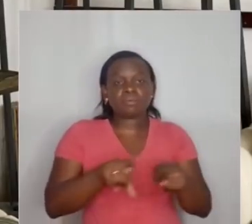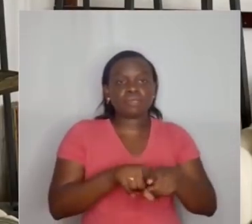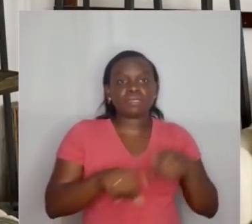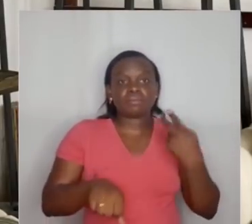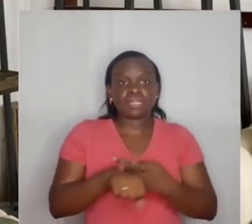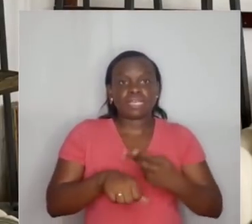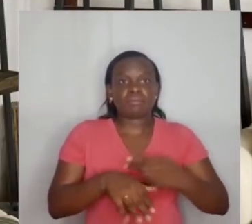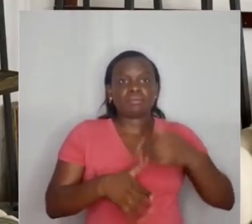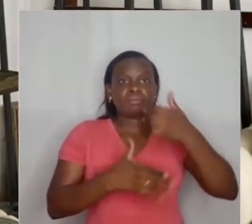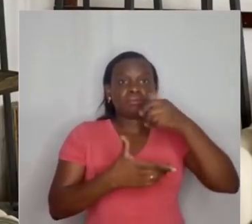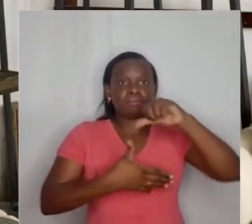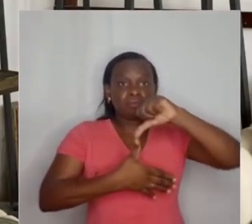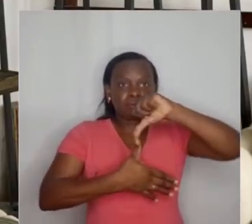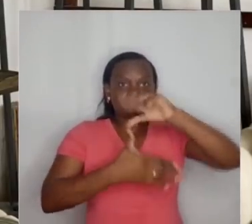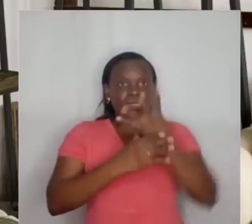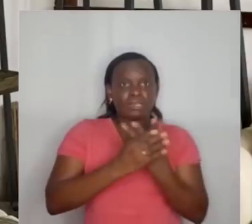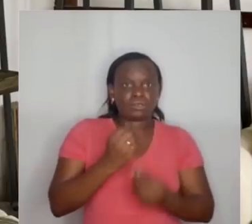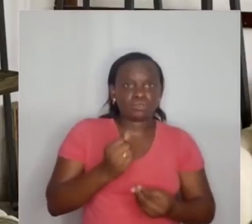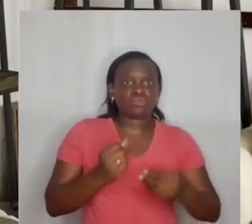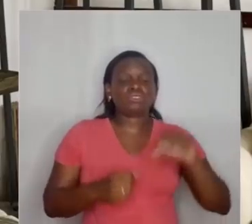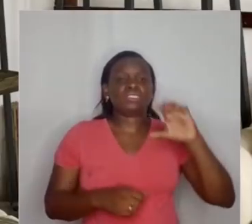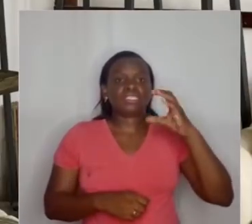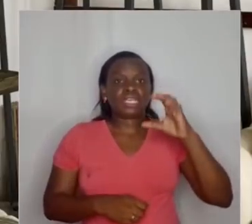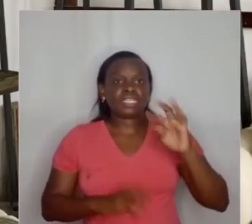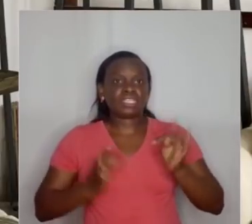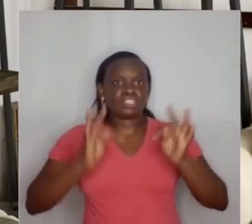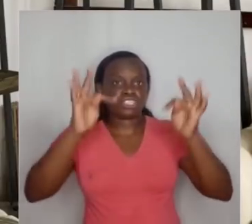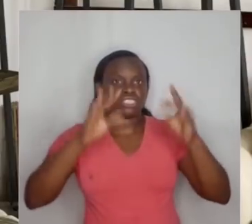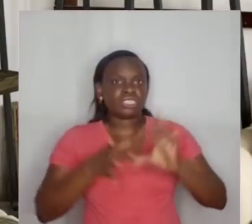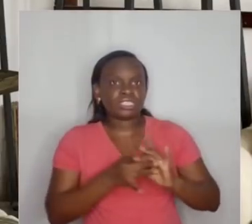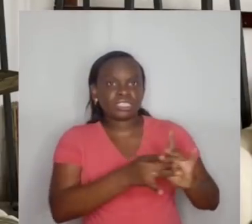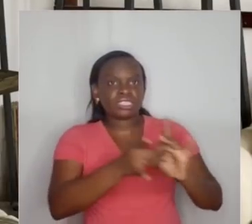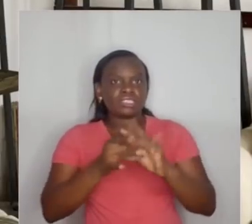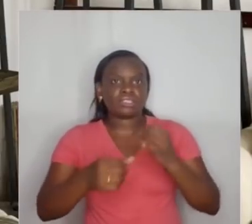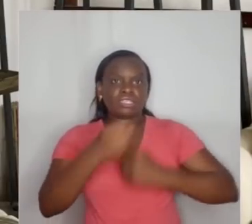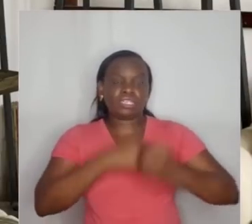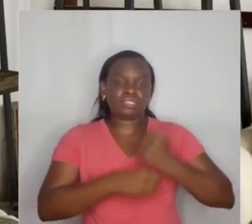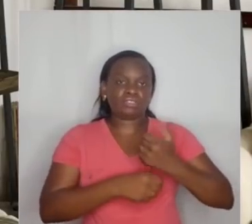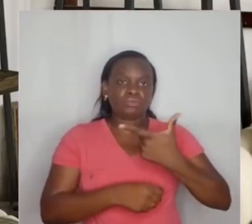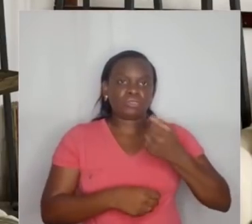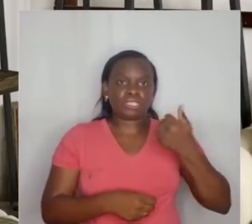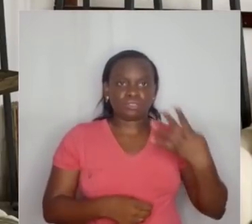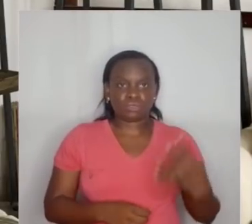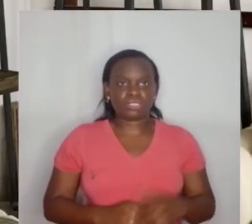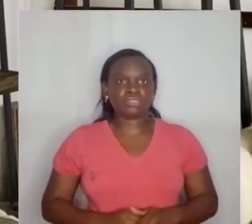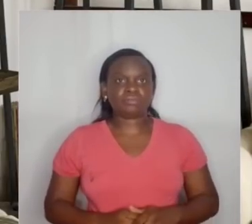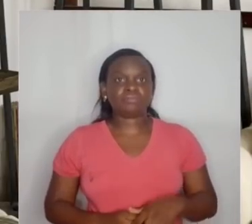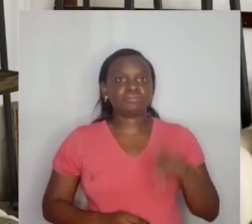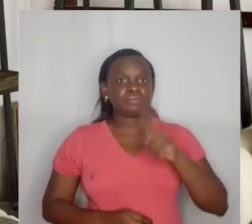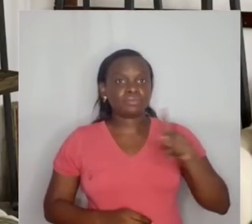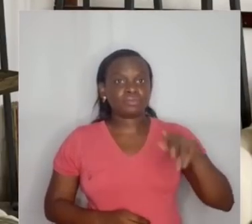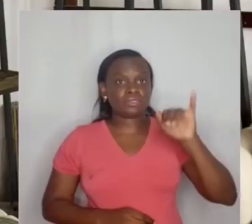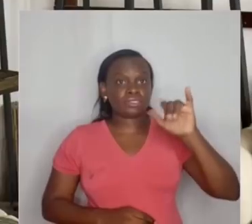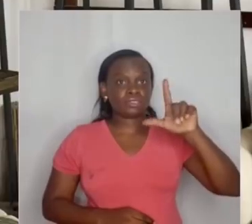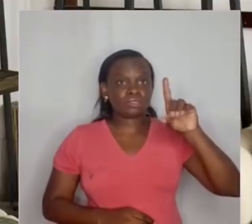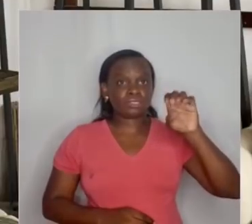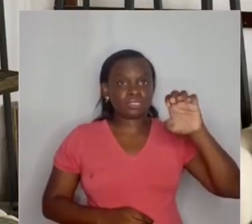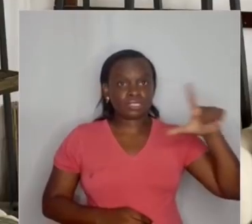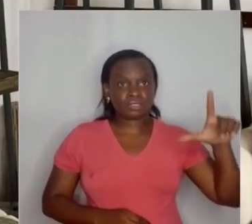Prêmio Mercosul de Ciência, Tecnologia e Integração de 2014. O professor